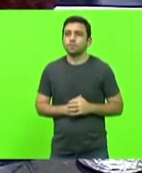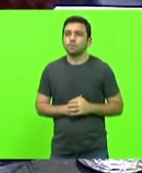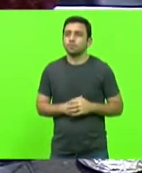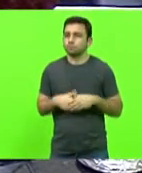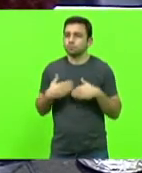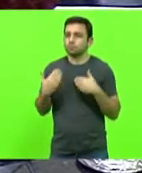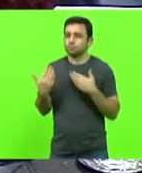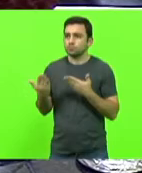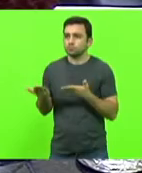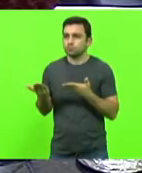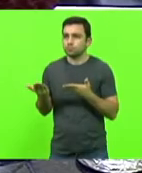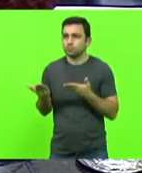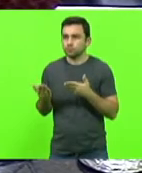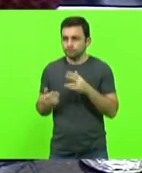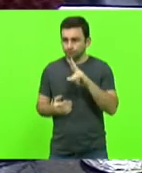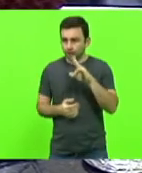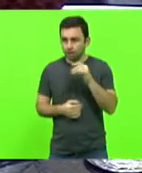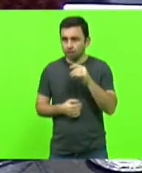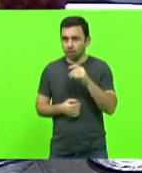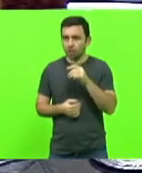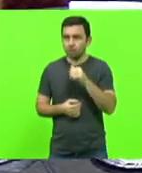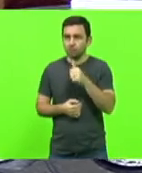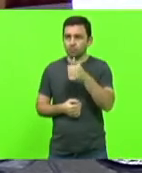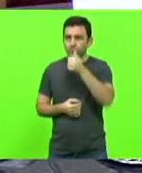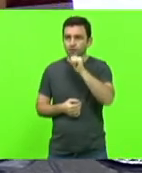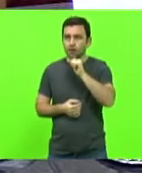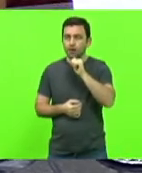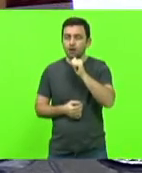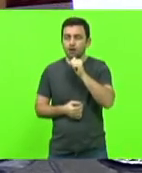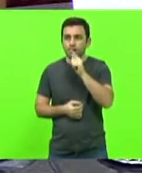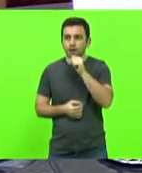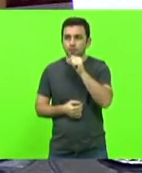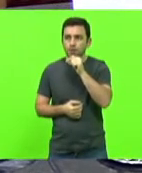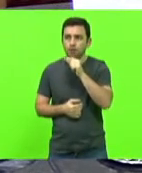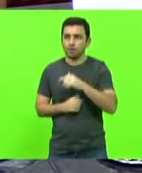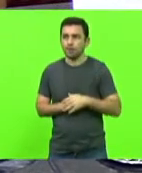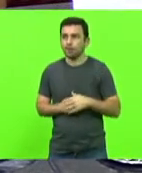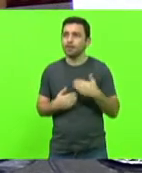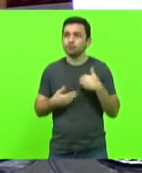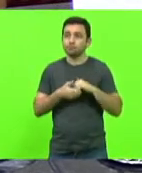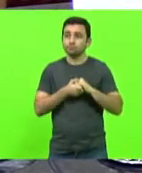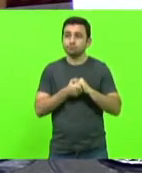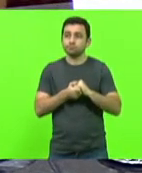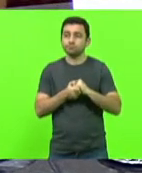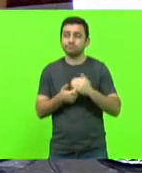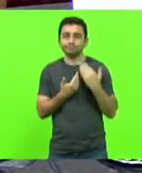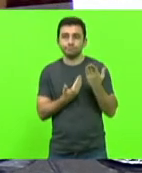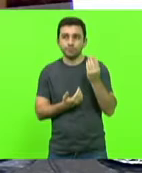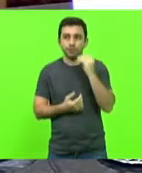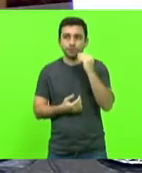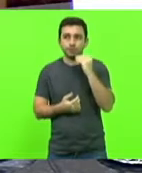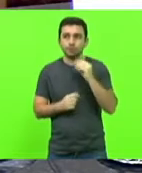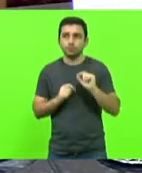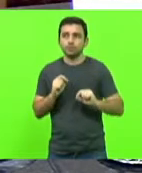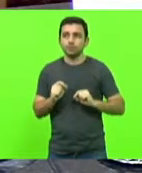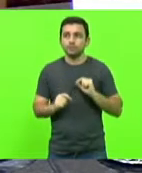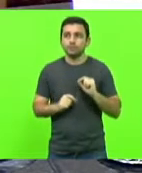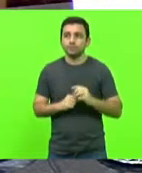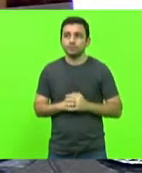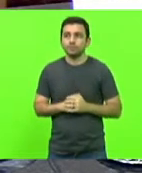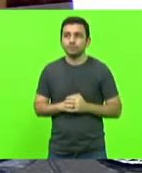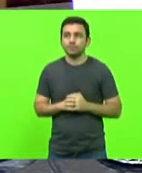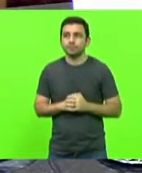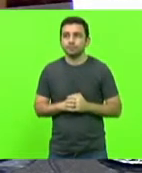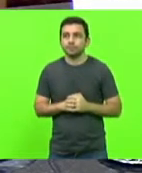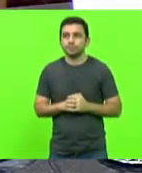Vossa Excelência não vai tomar uma água, eu aproveito para cumprimentar aqui o... Farei vossa solicitação,